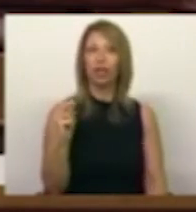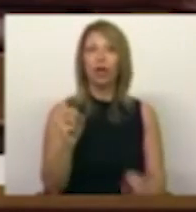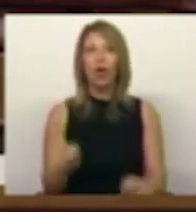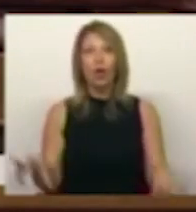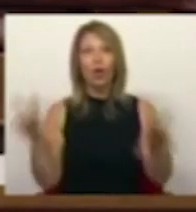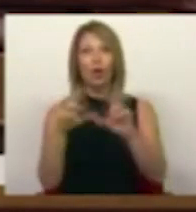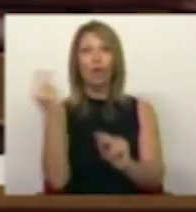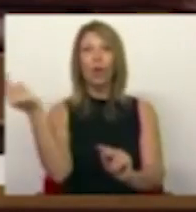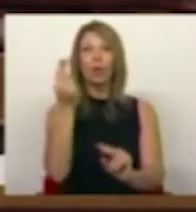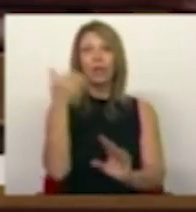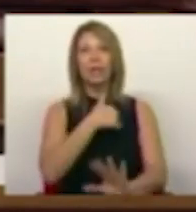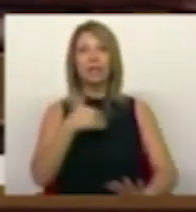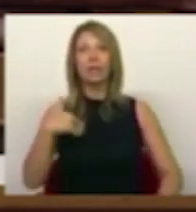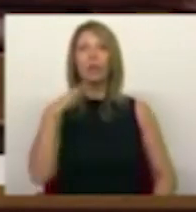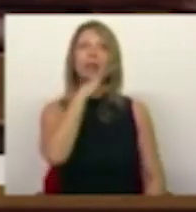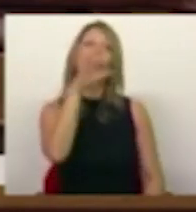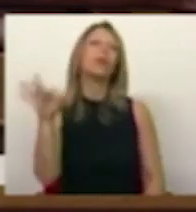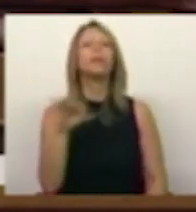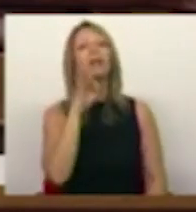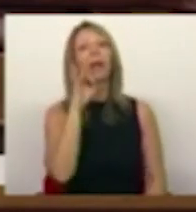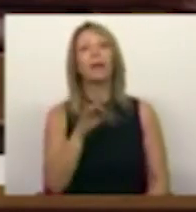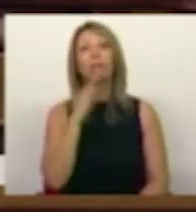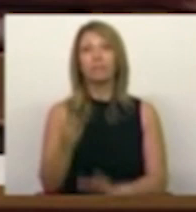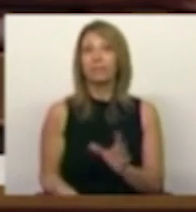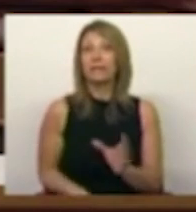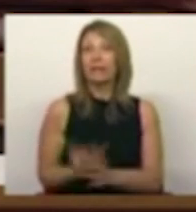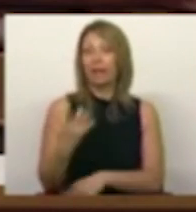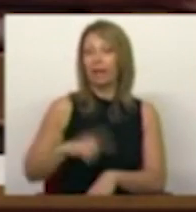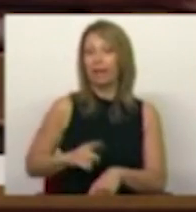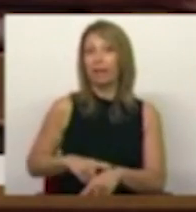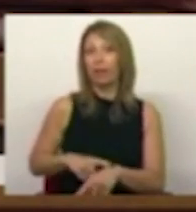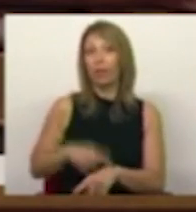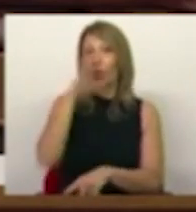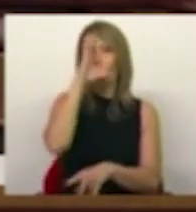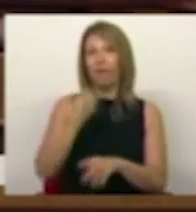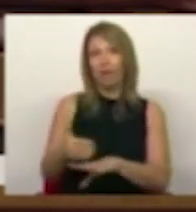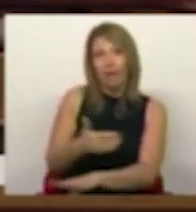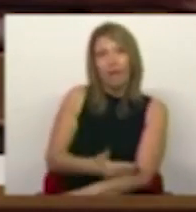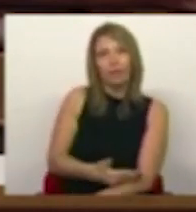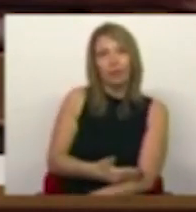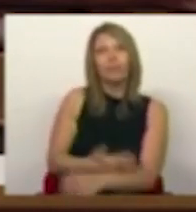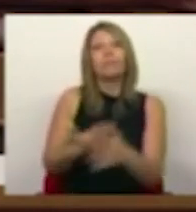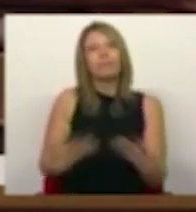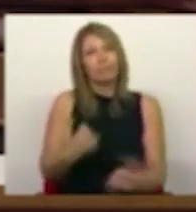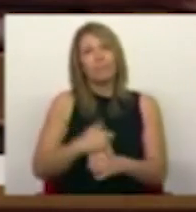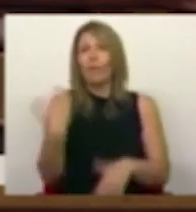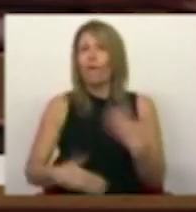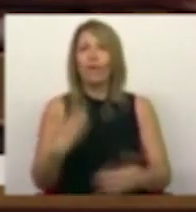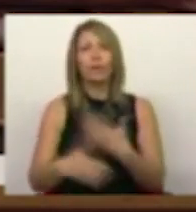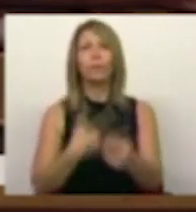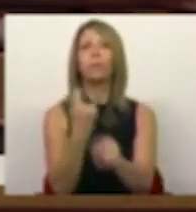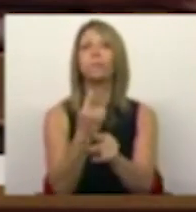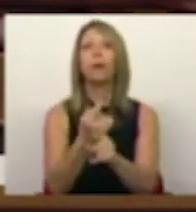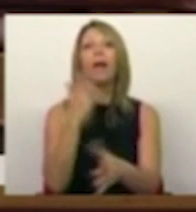novas unidades de saúde familiar criadas na anterior legislatura, estarão ainda em funcionamento